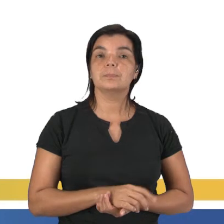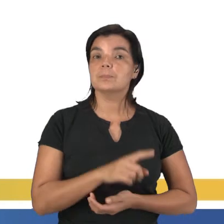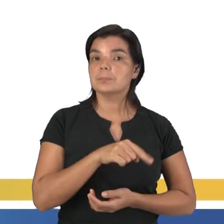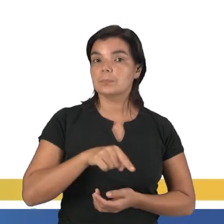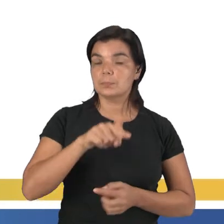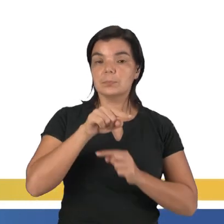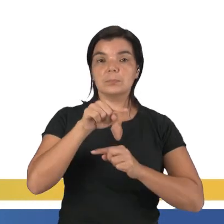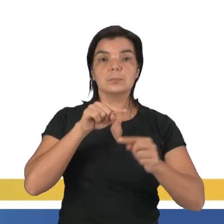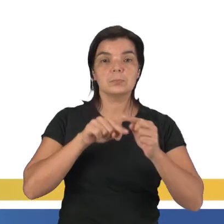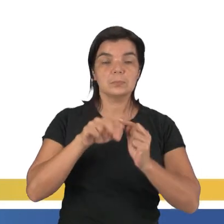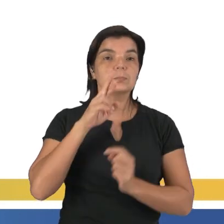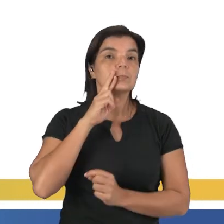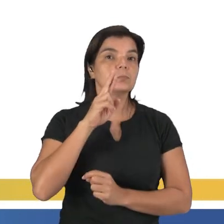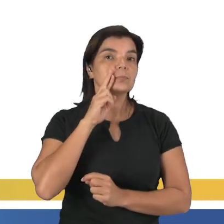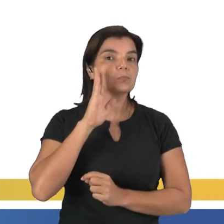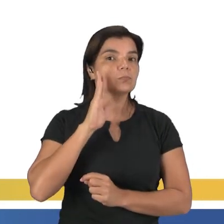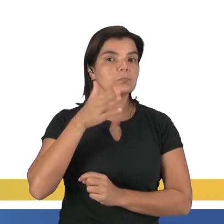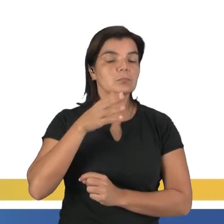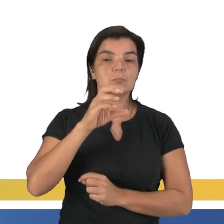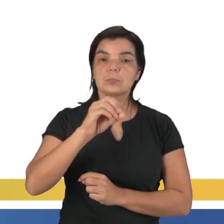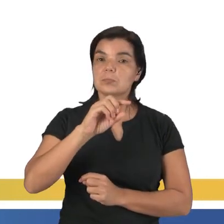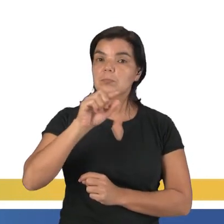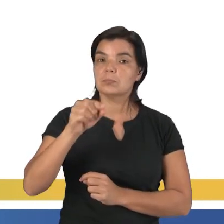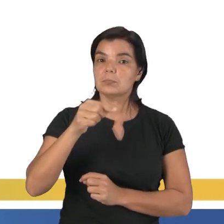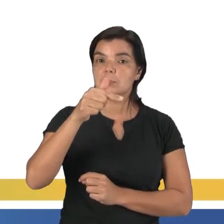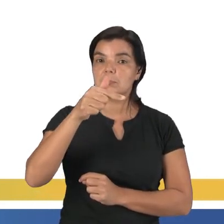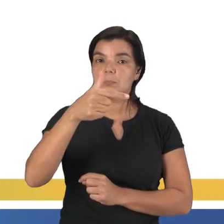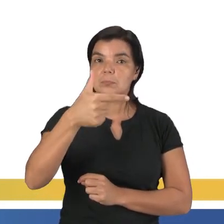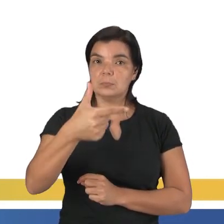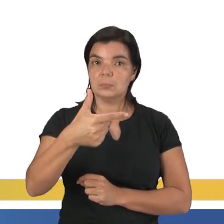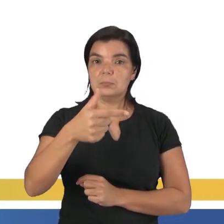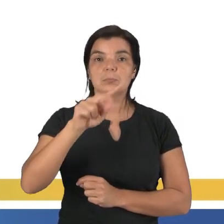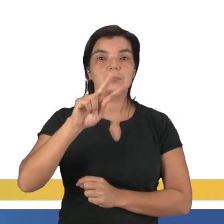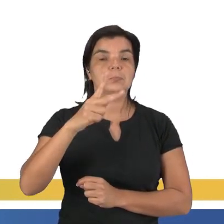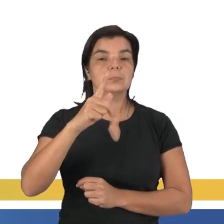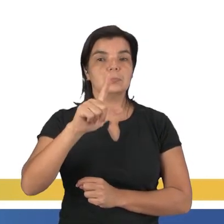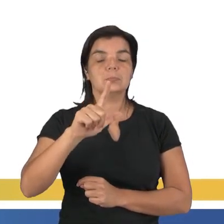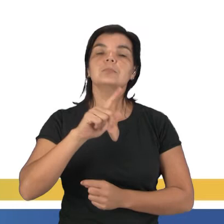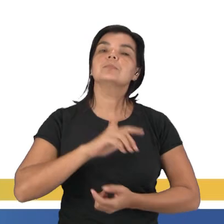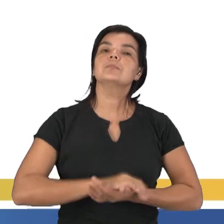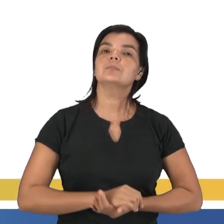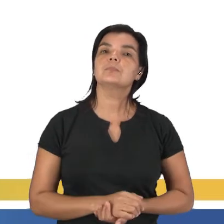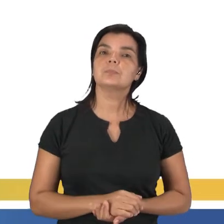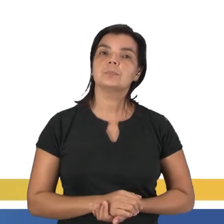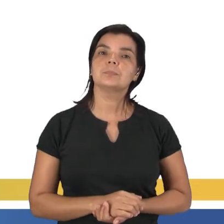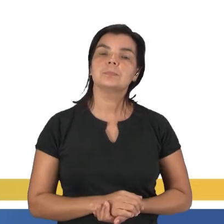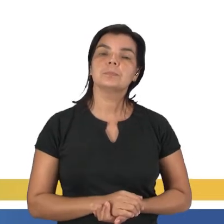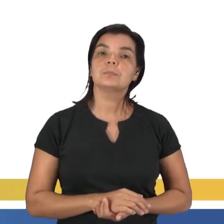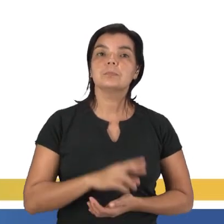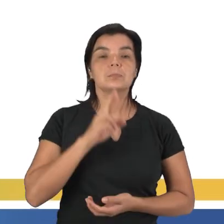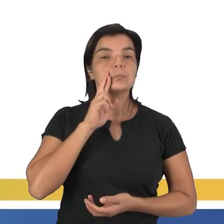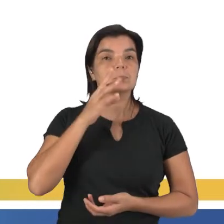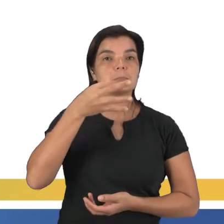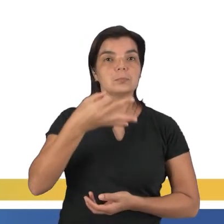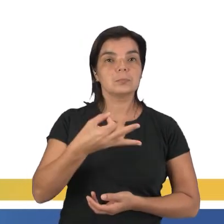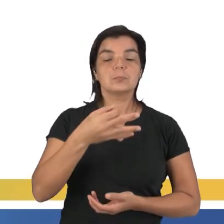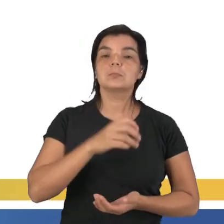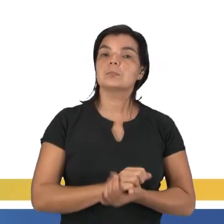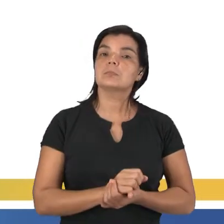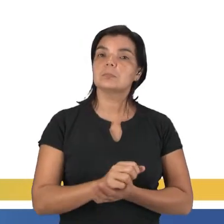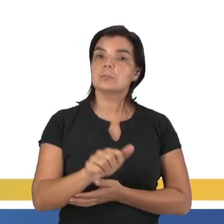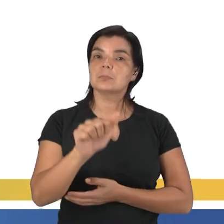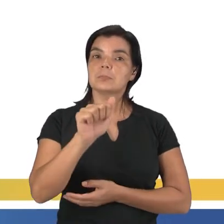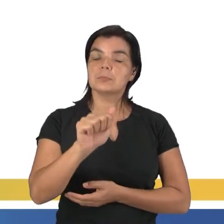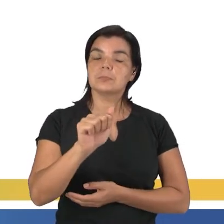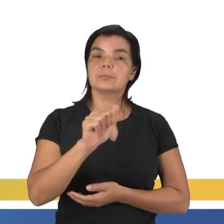você divide, vai te dar a resposta direta, ou seja, 0,72 hectolitros. Então, gente, nós temos a